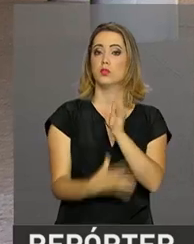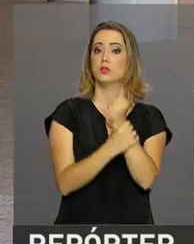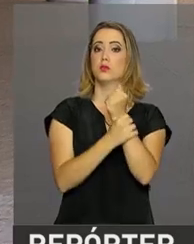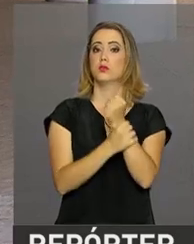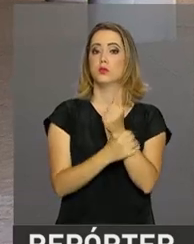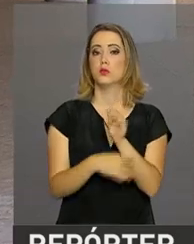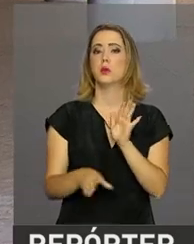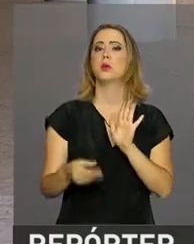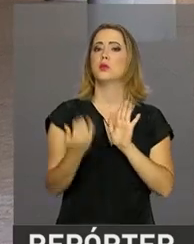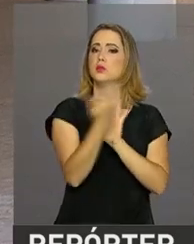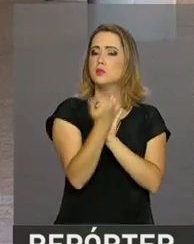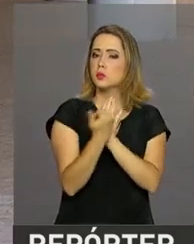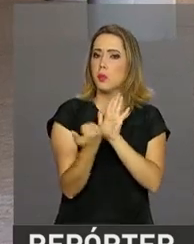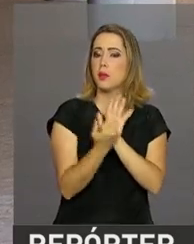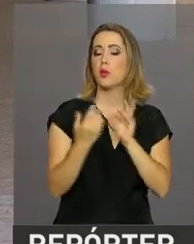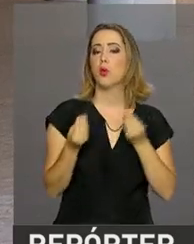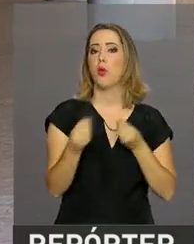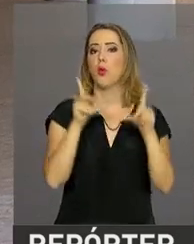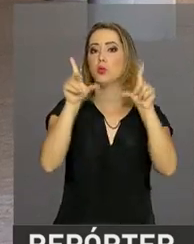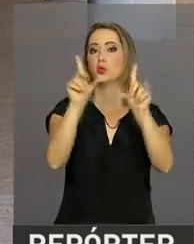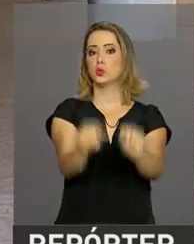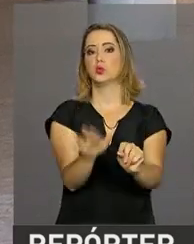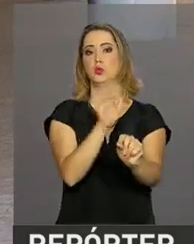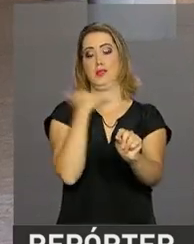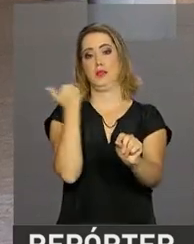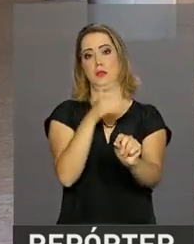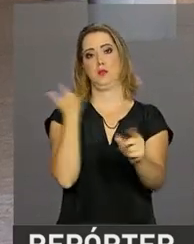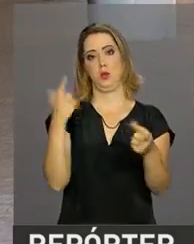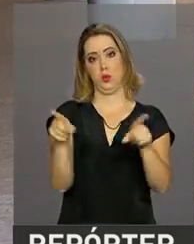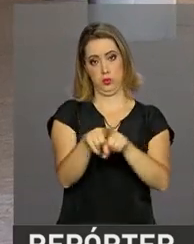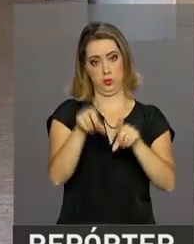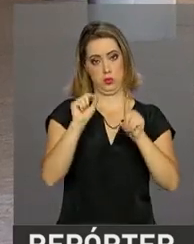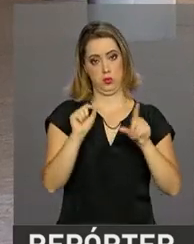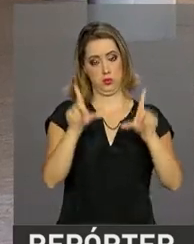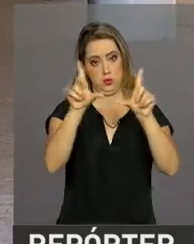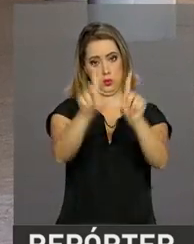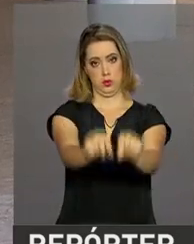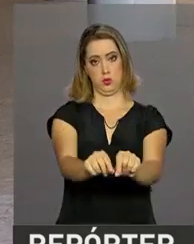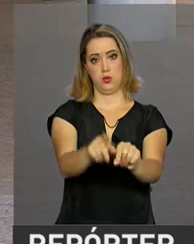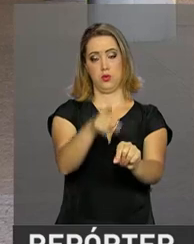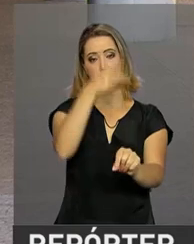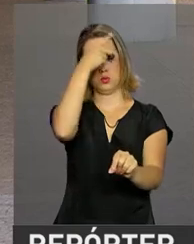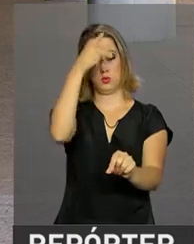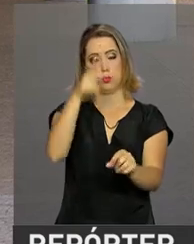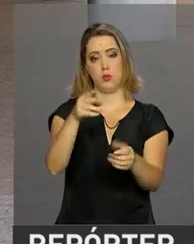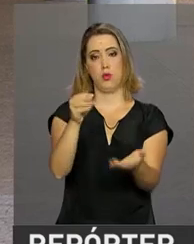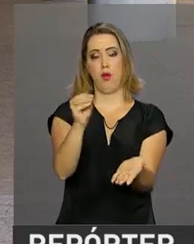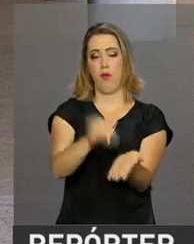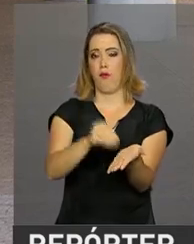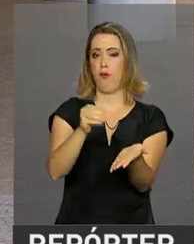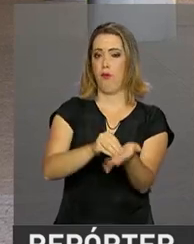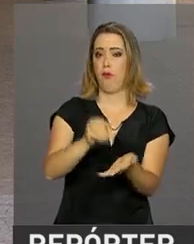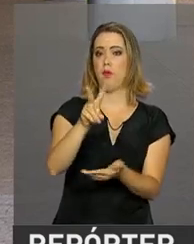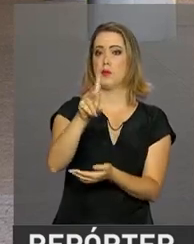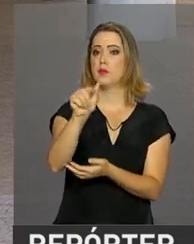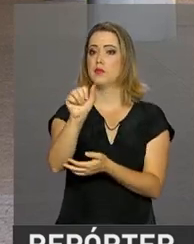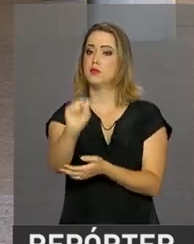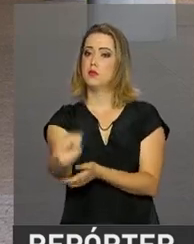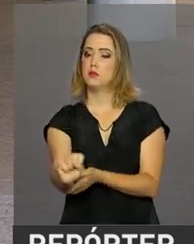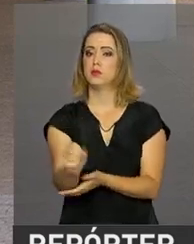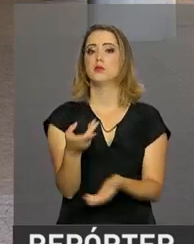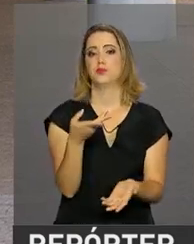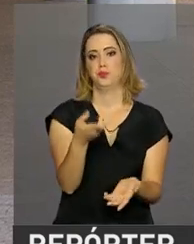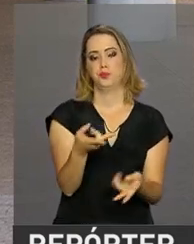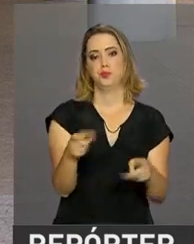estabelece metas paraa redução dos homicídios os dolosos e paraa diminuição do Déficit de vagas no sistema penitenciário do país a